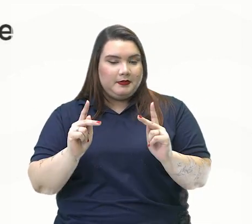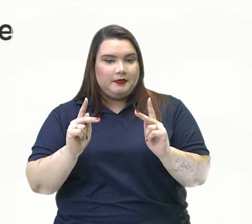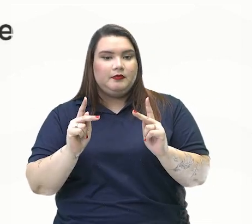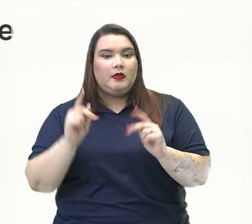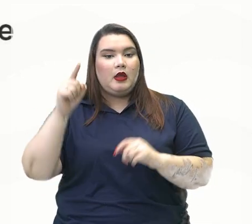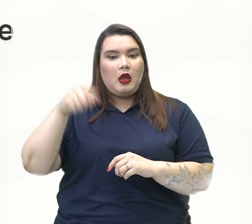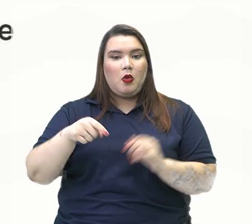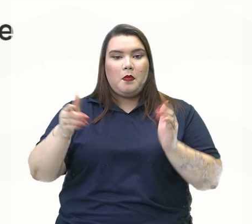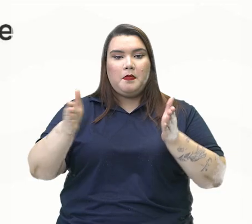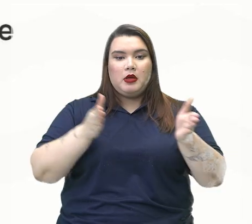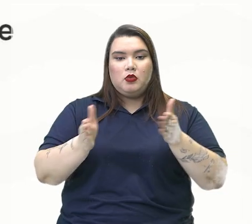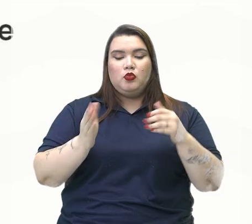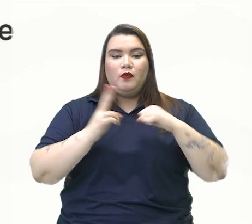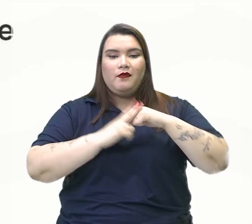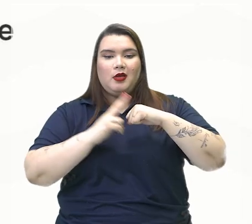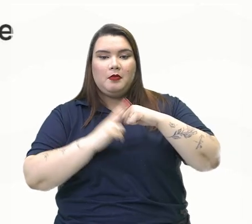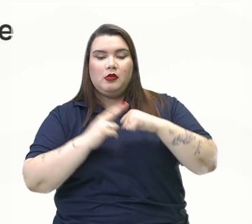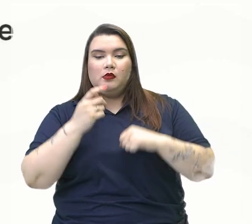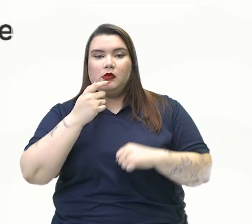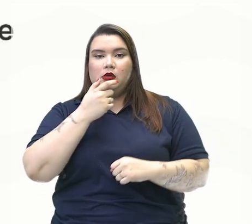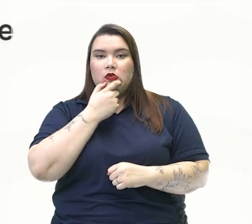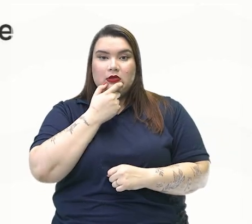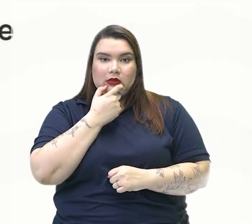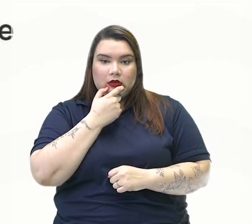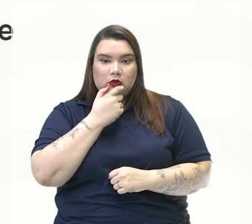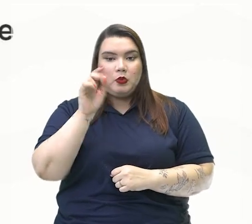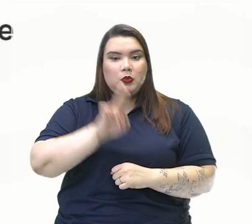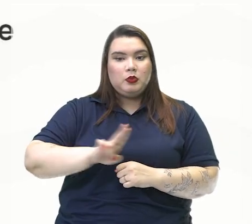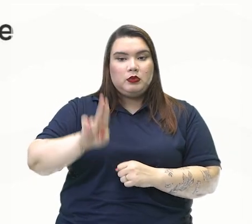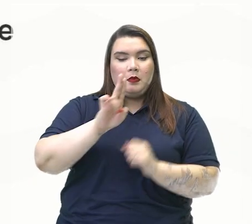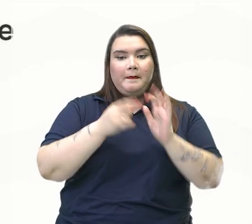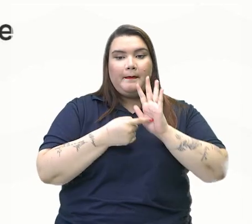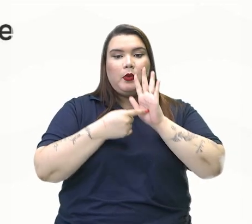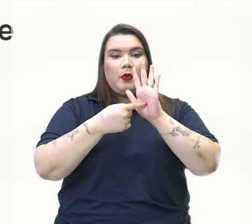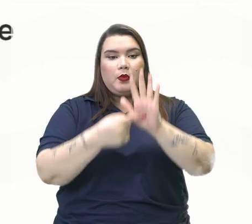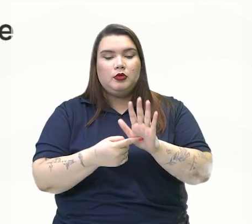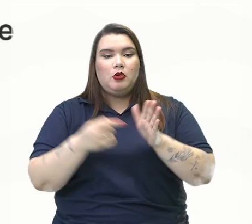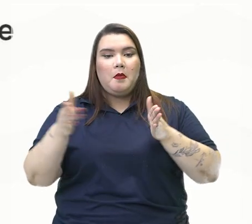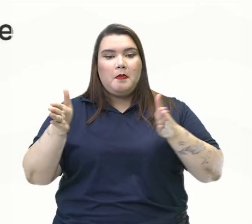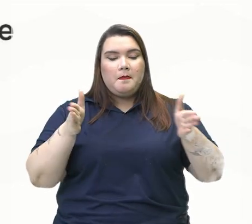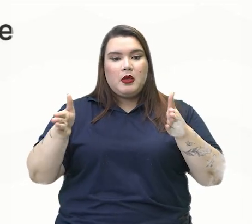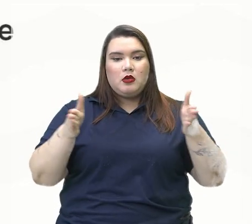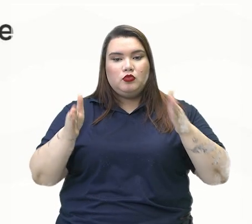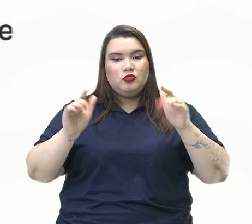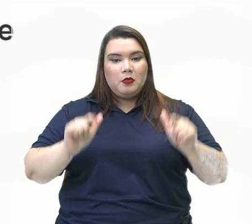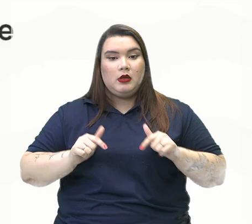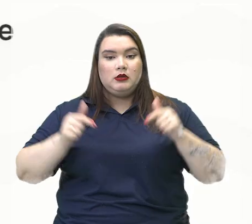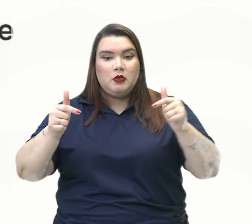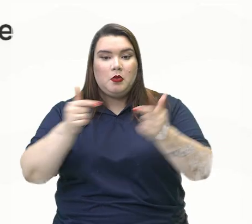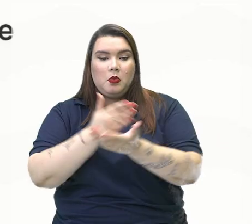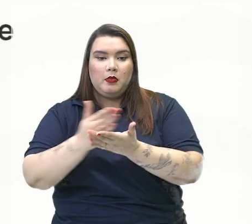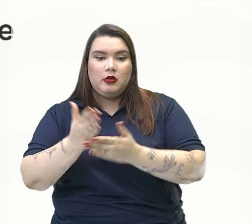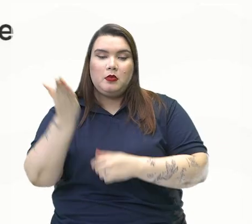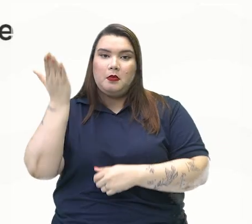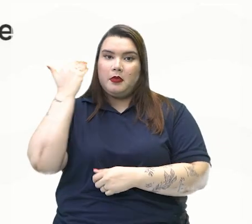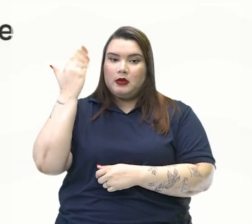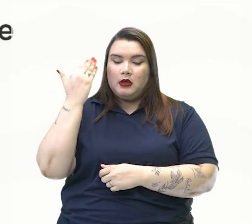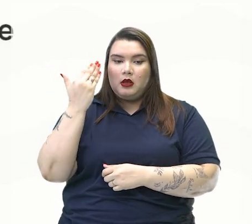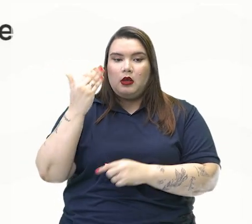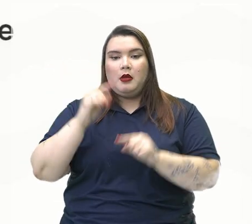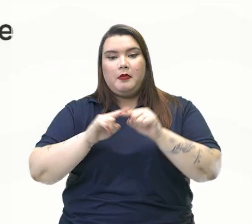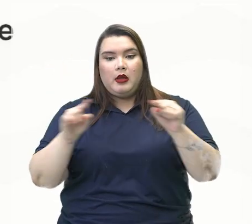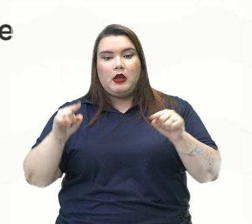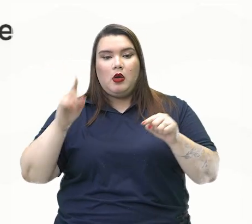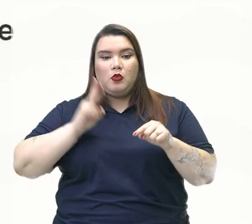É um tempo verbal em inglês usado para destacar a duração de uma ação que começou no passado e ainda está acontecendo